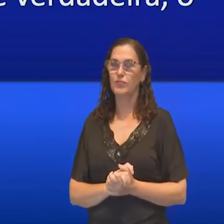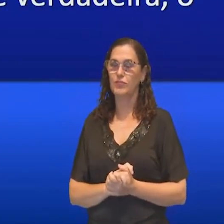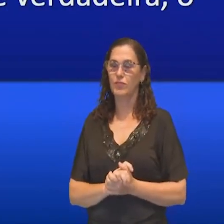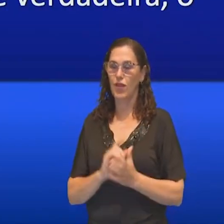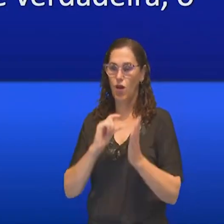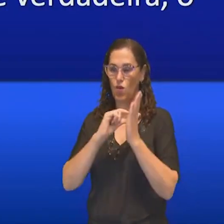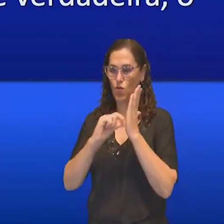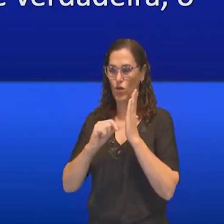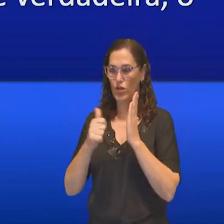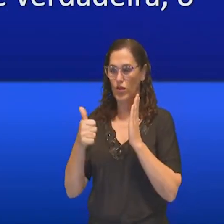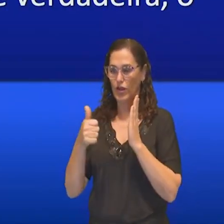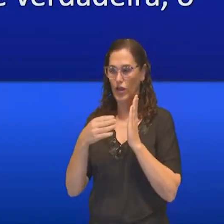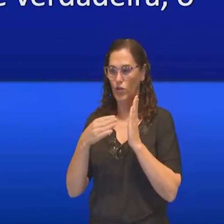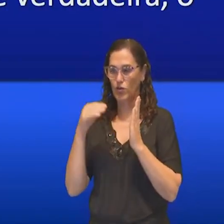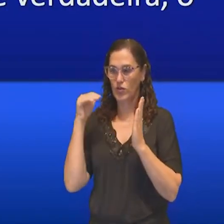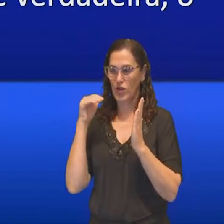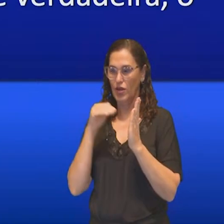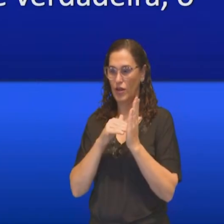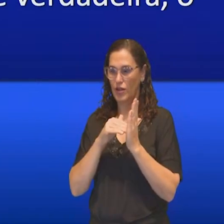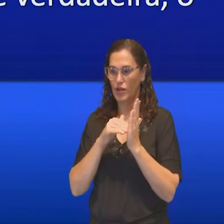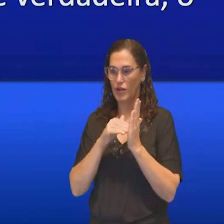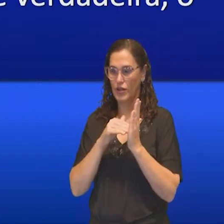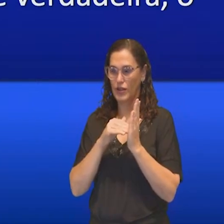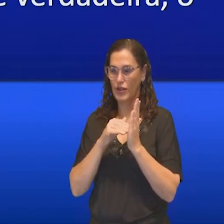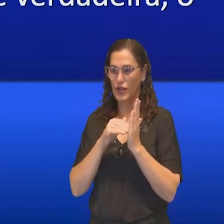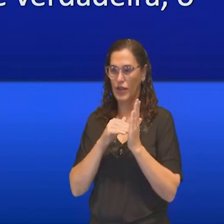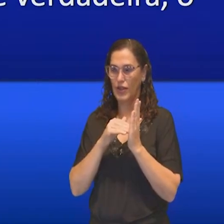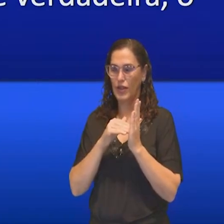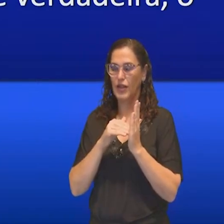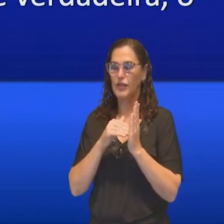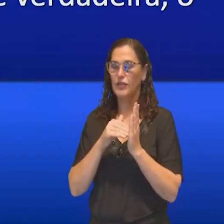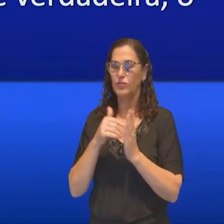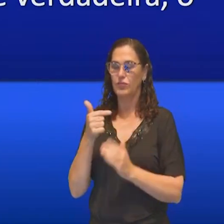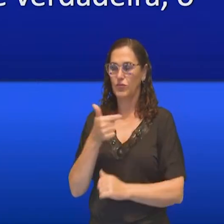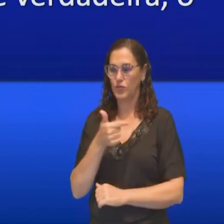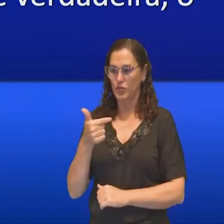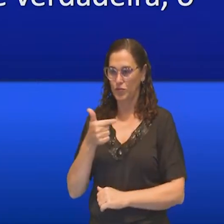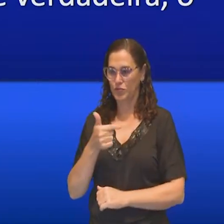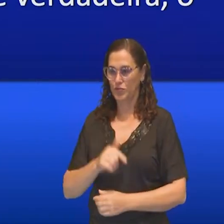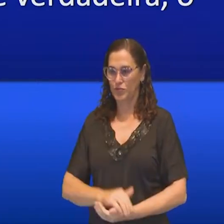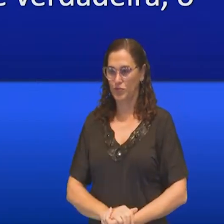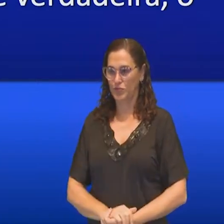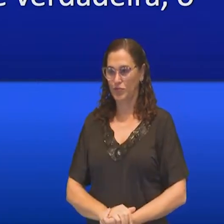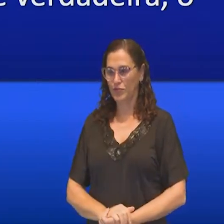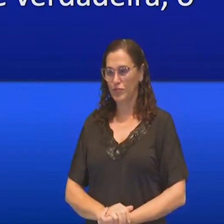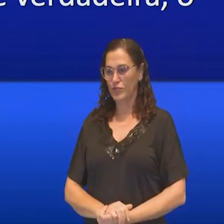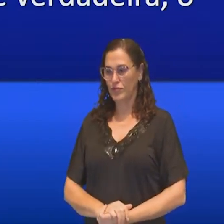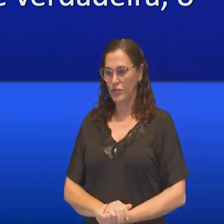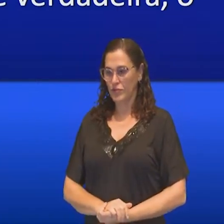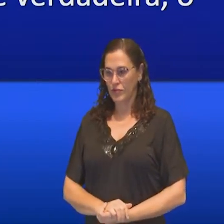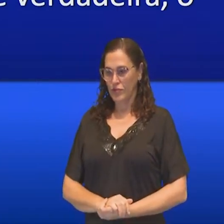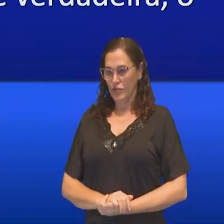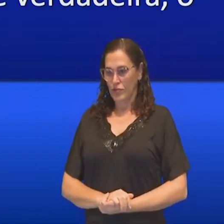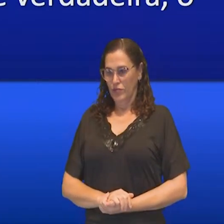do verso 14 ao verso 22.